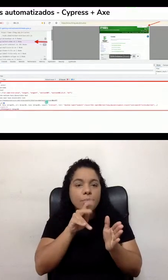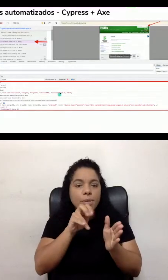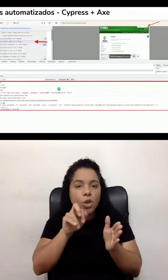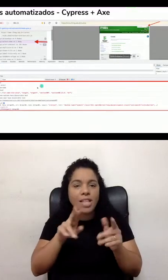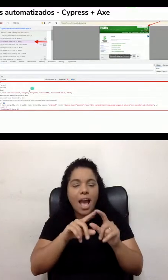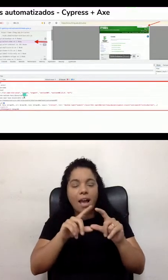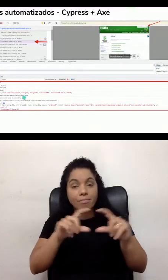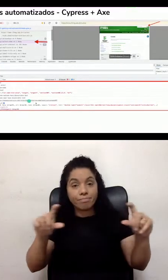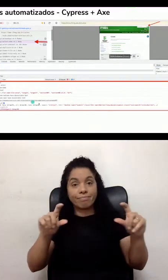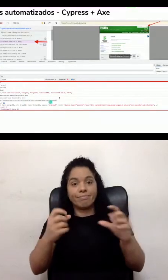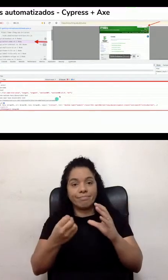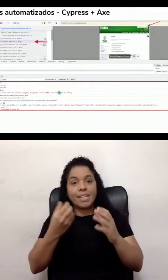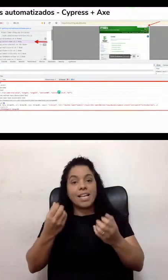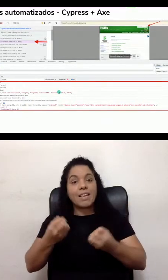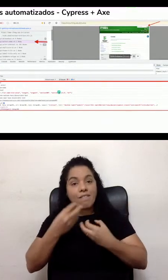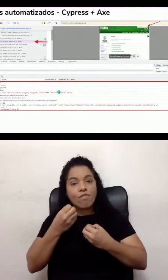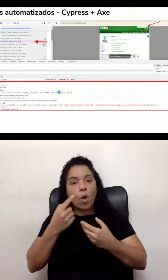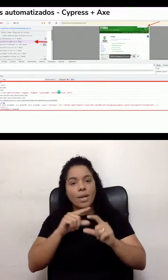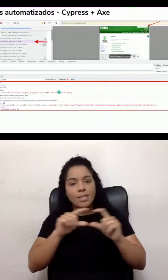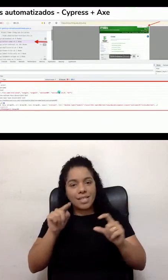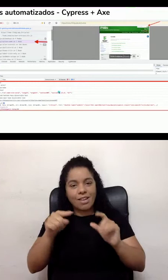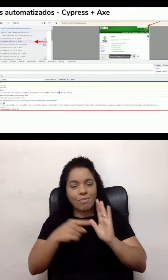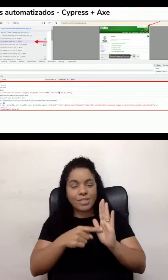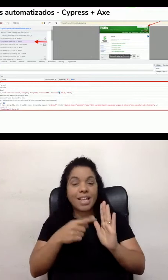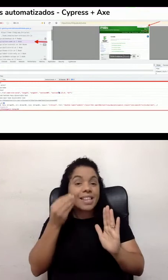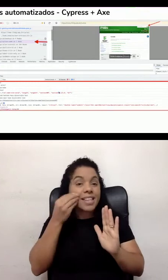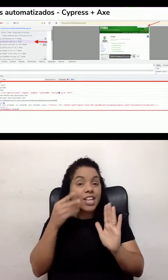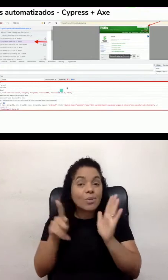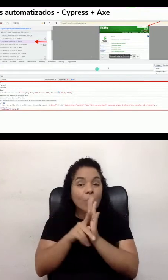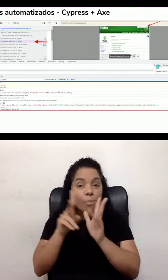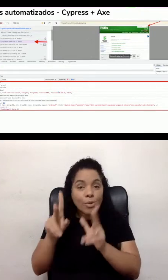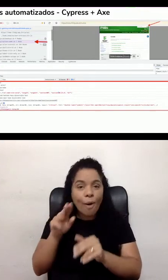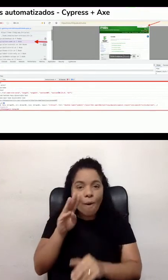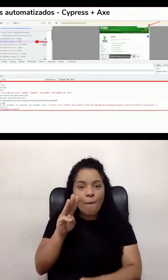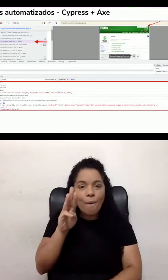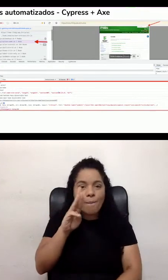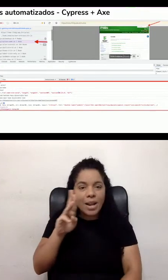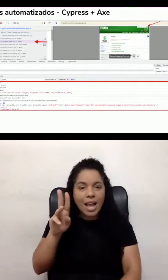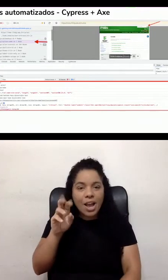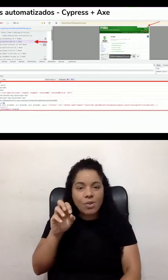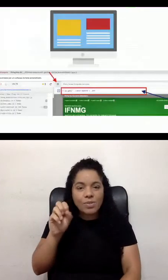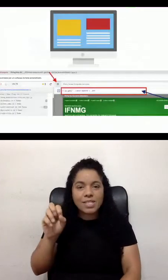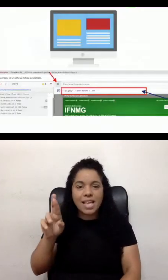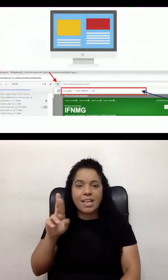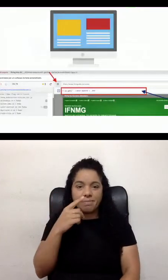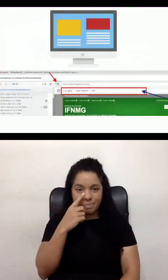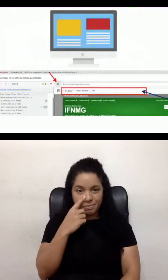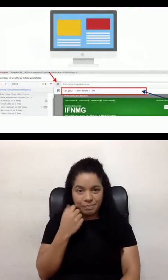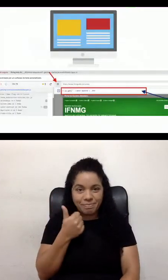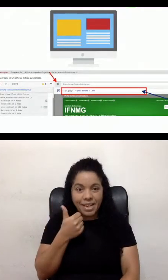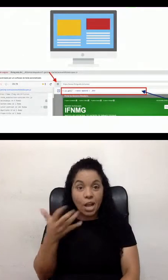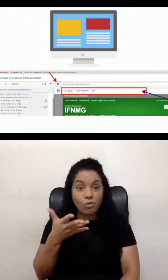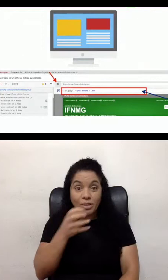me dar as mesmas informações que ele me dá naquele teste do browser. Tá legal? Vou correr um pouquinho aqui,